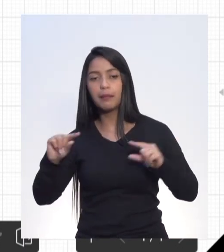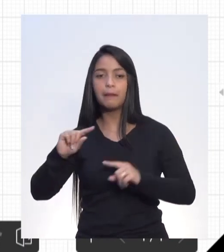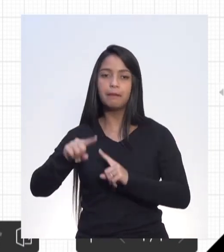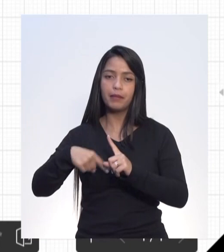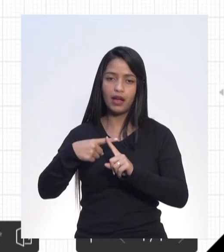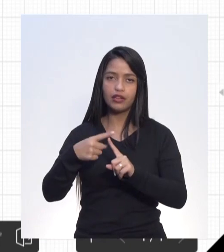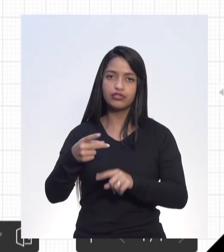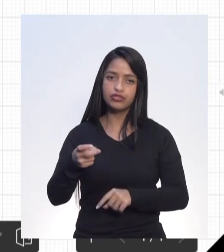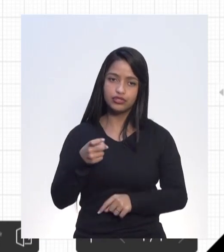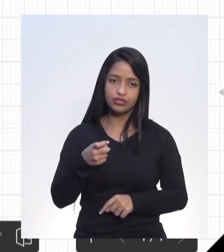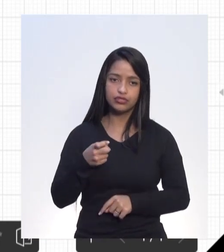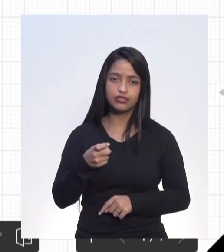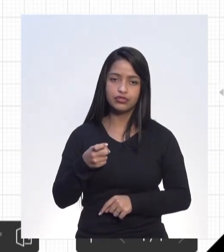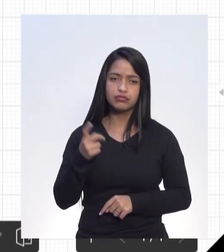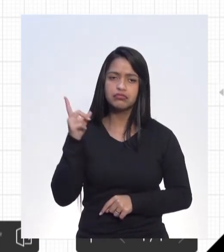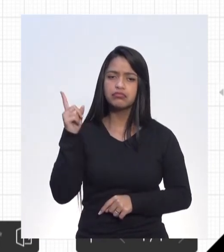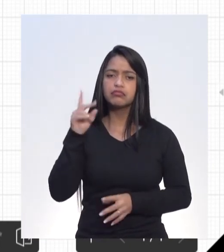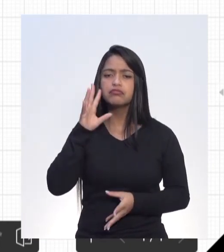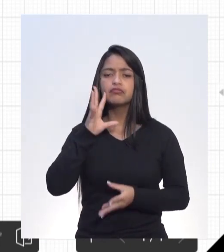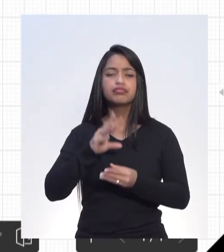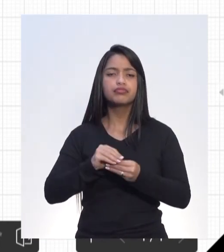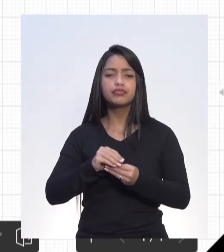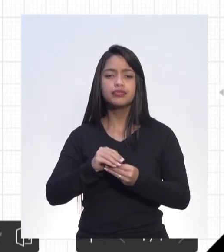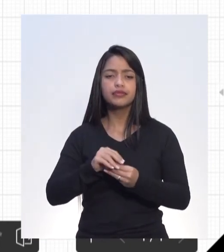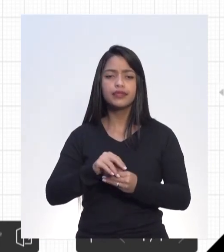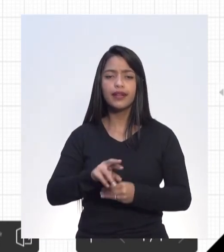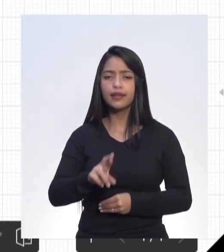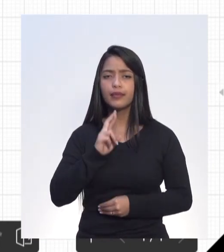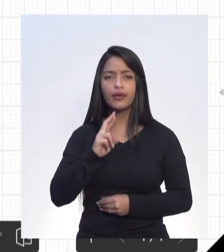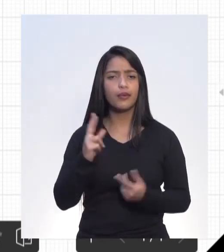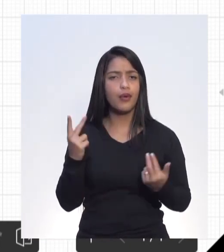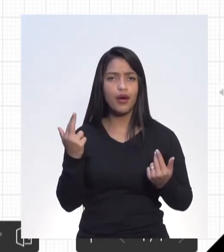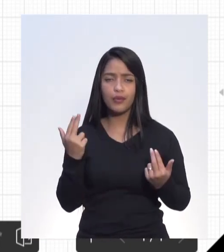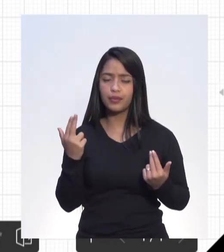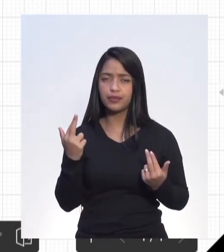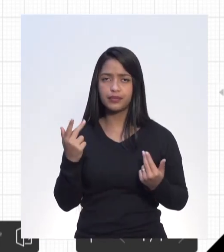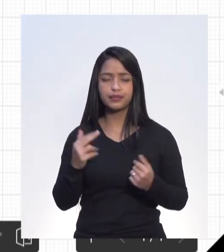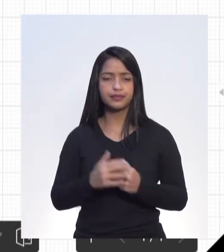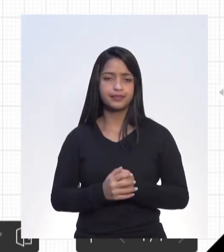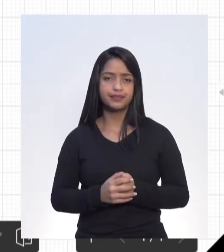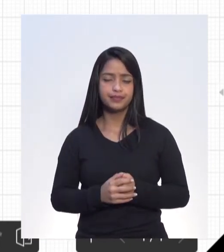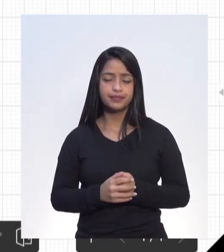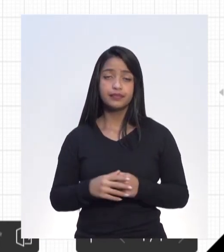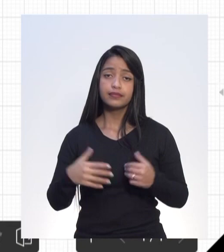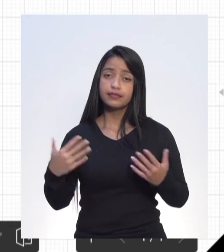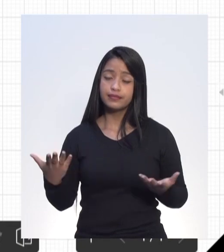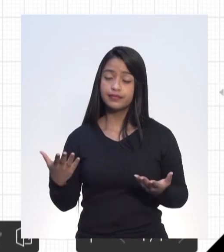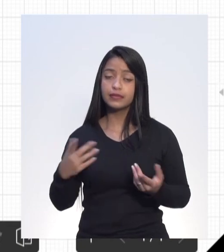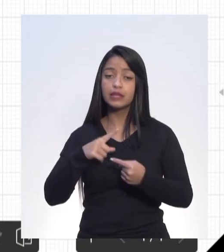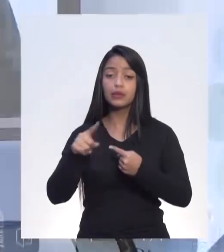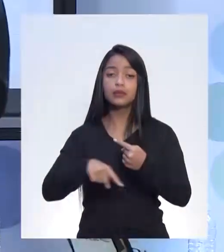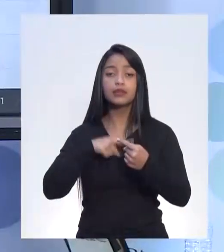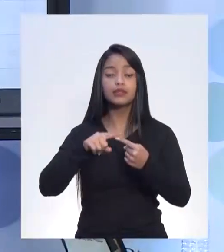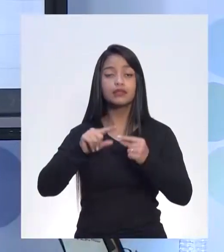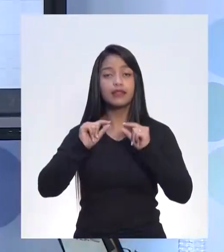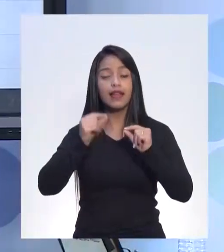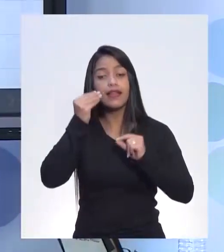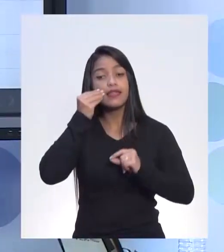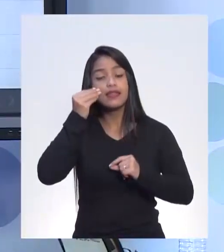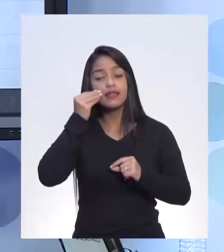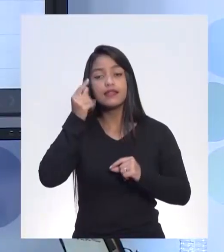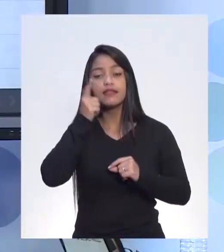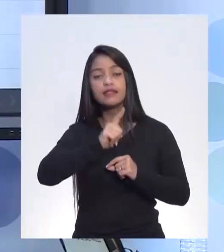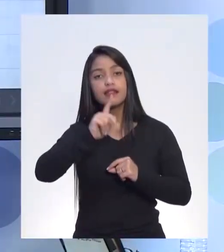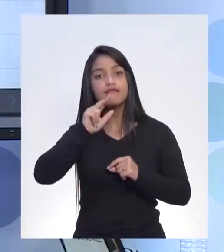x. Tudo isso para você chegar no mesmo resultado. Então, a ideia, o que é? É buscar uma praticidade. Se